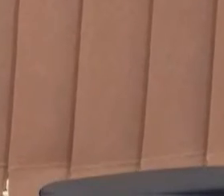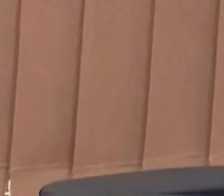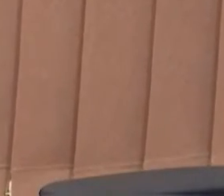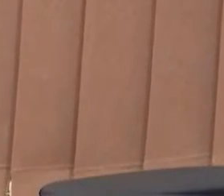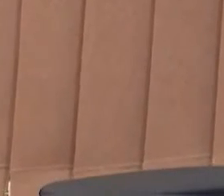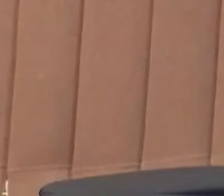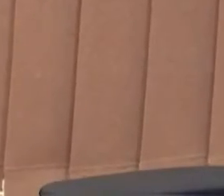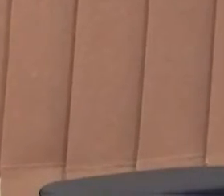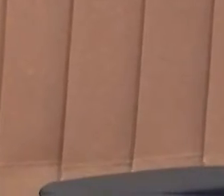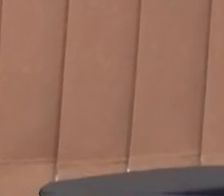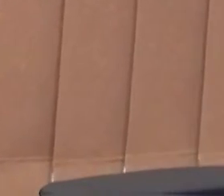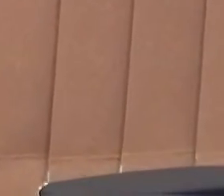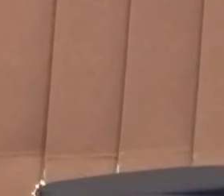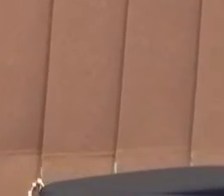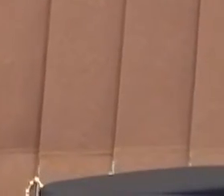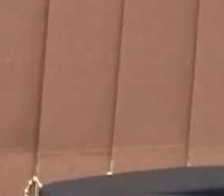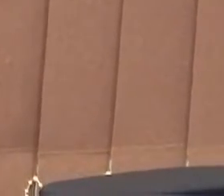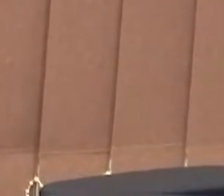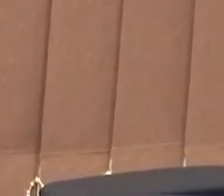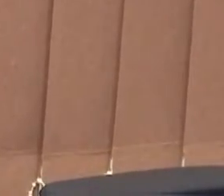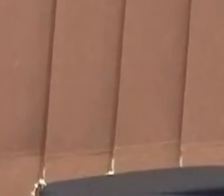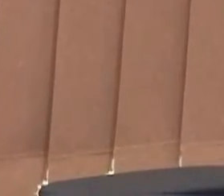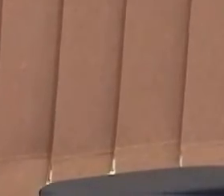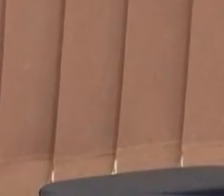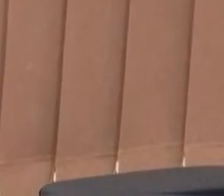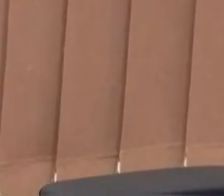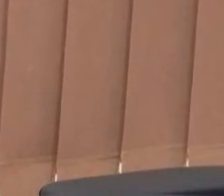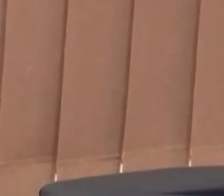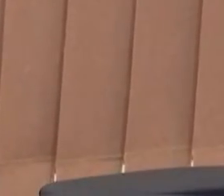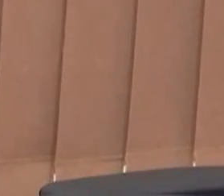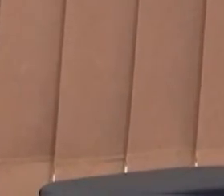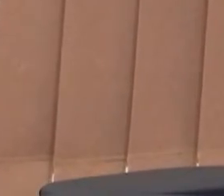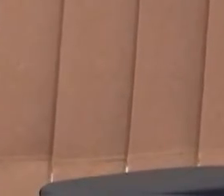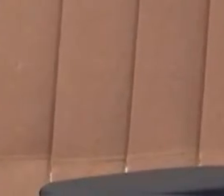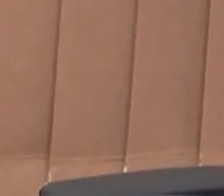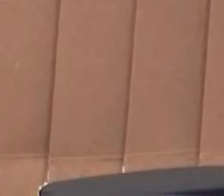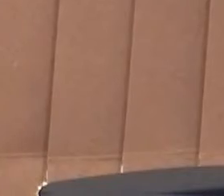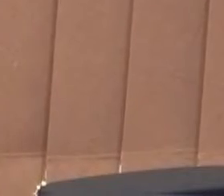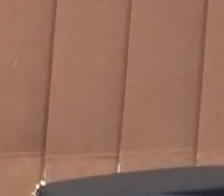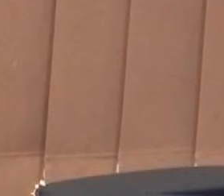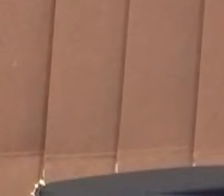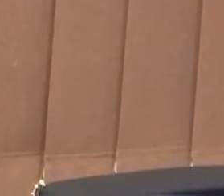e votação do parecer exarado pela senhora Guida Calisto, favorável ao PLO